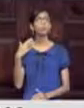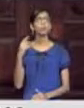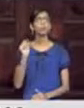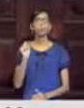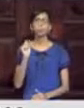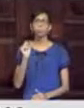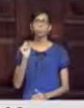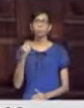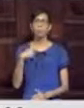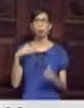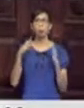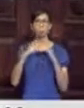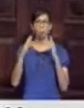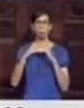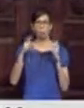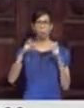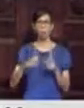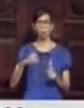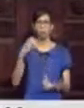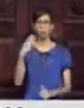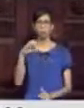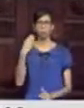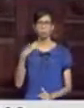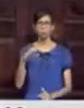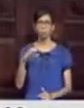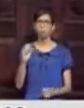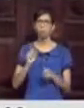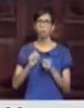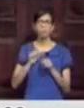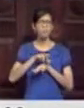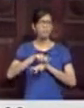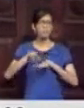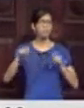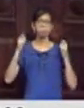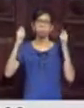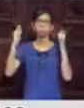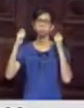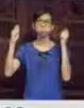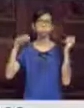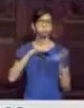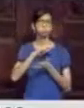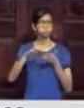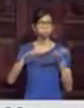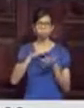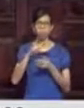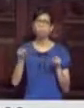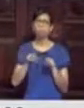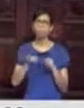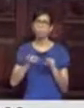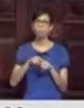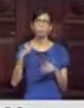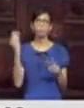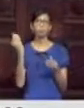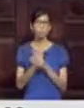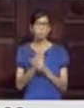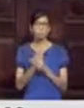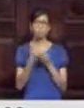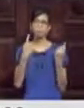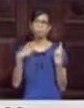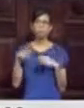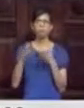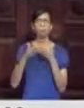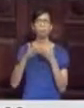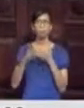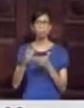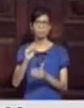Eu, como morador de Niterói, participei de uma série de manifestações e tomei até um processo da Barcas S.A., que